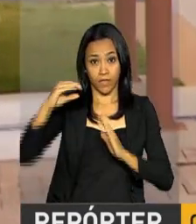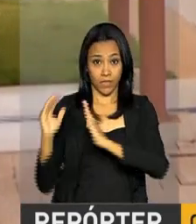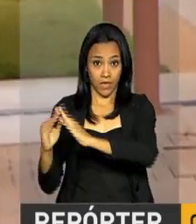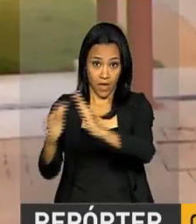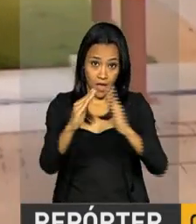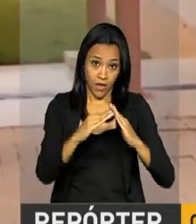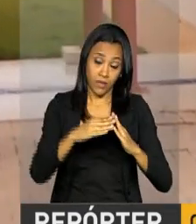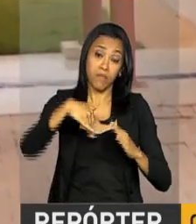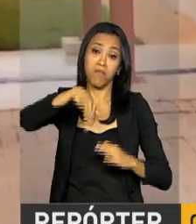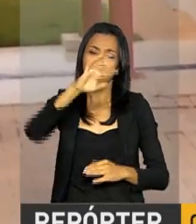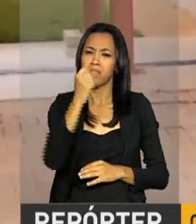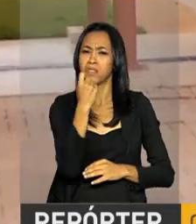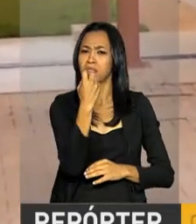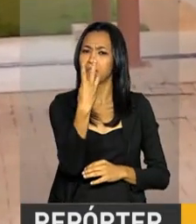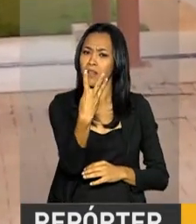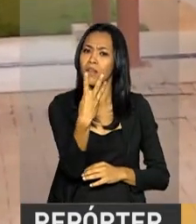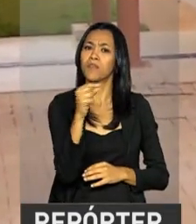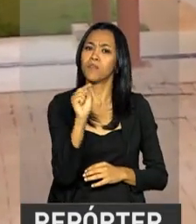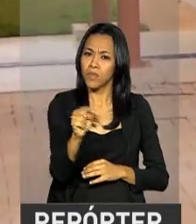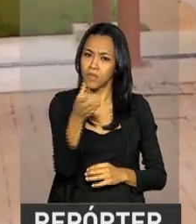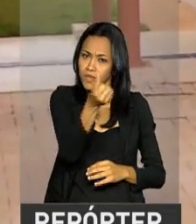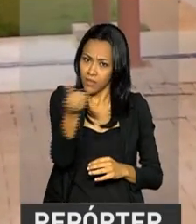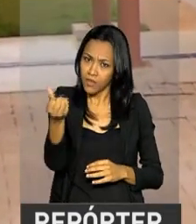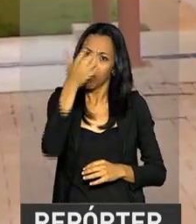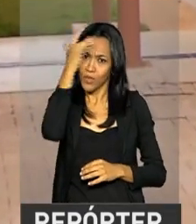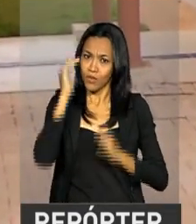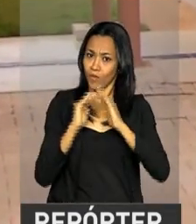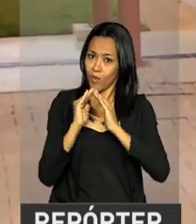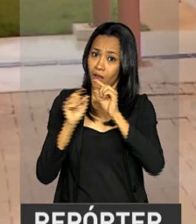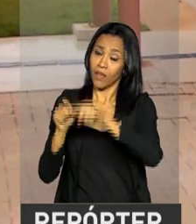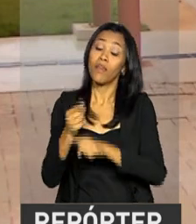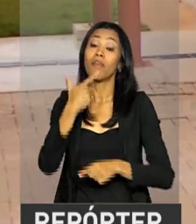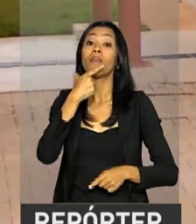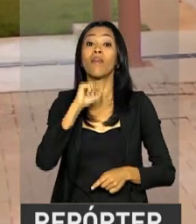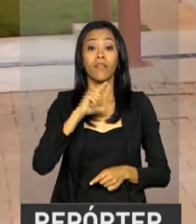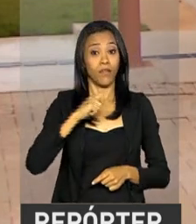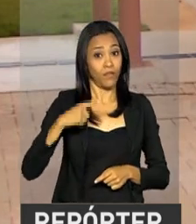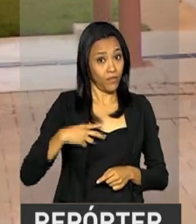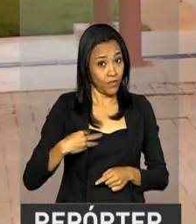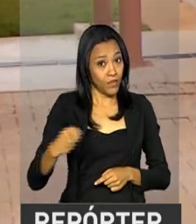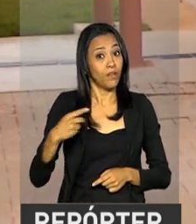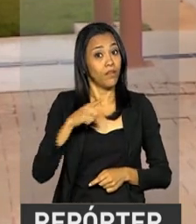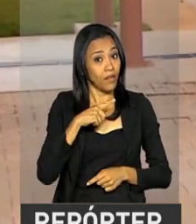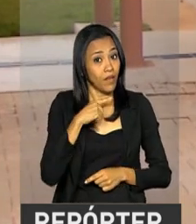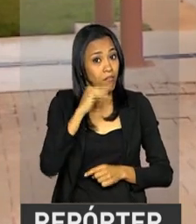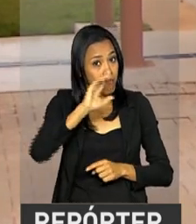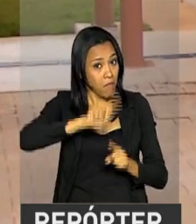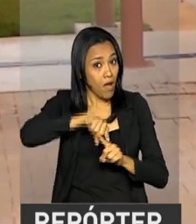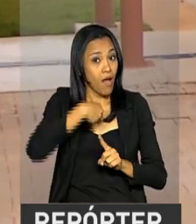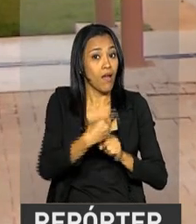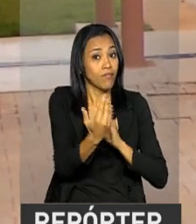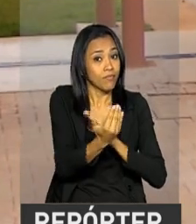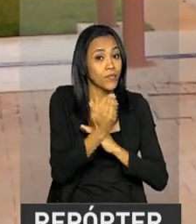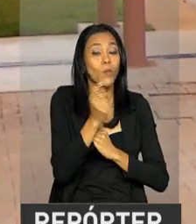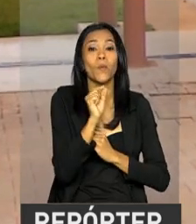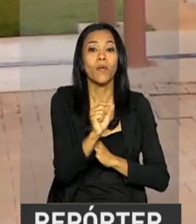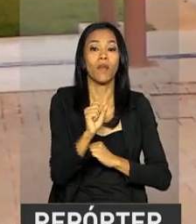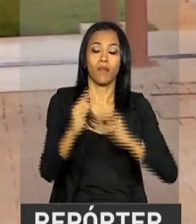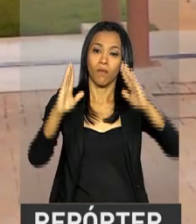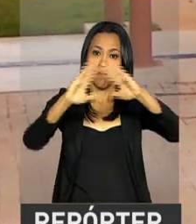de 3.600 pessoas. E quem tem filho ainda terá um benefício a mais, uma creche que deve